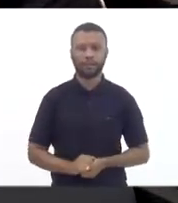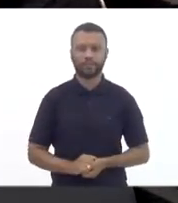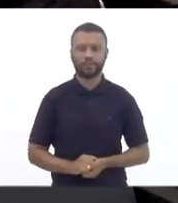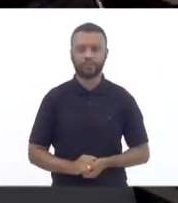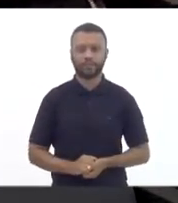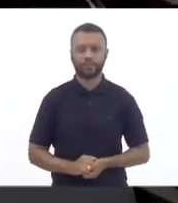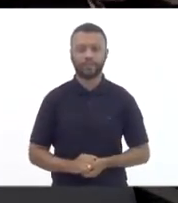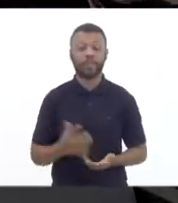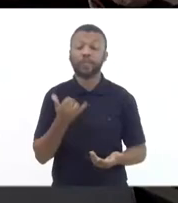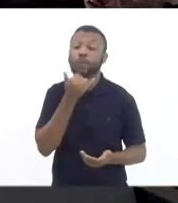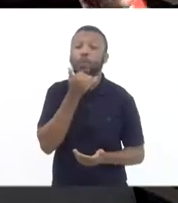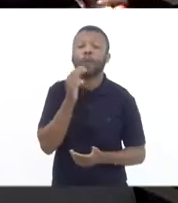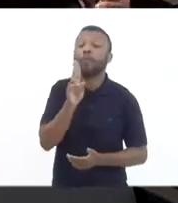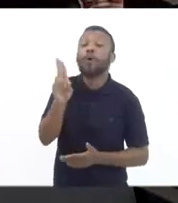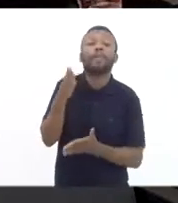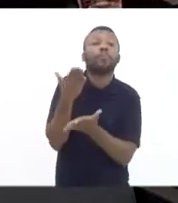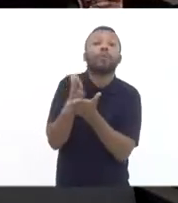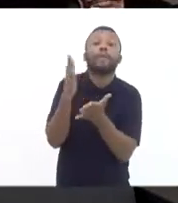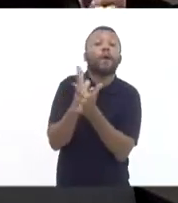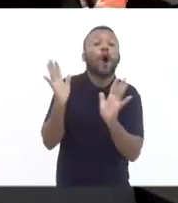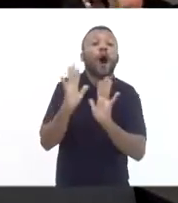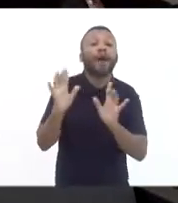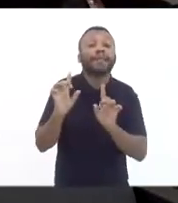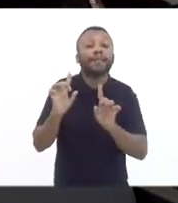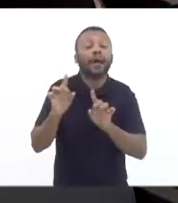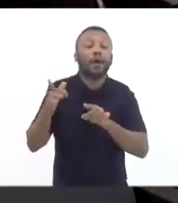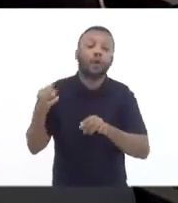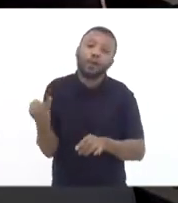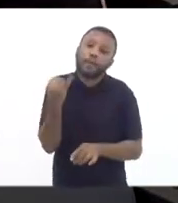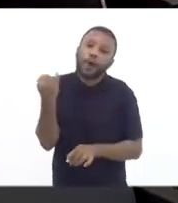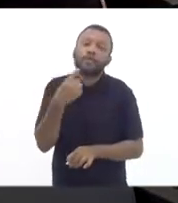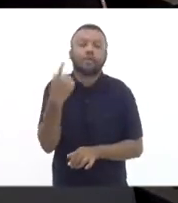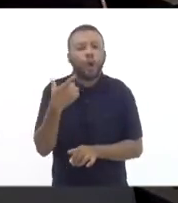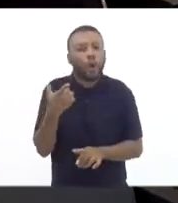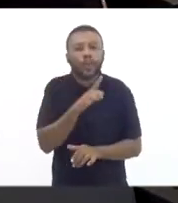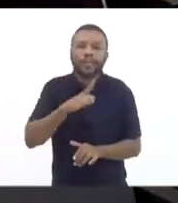Gente, o nome não importa, importa que compre o chip.